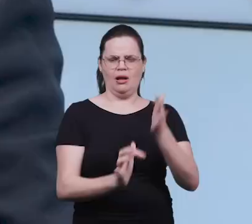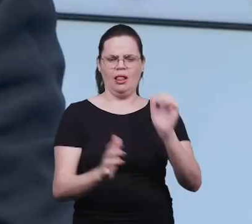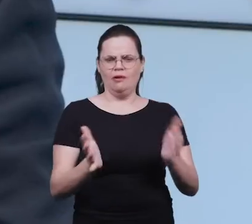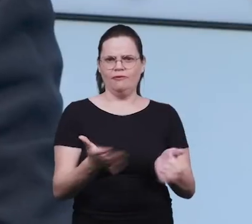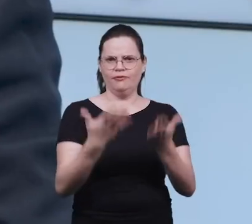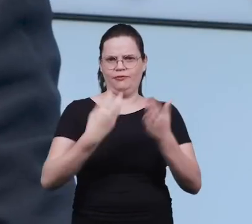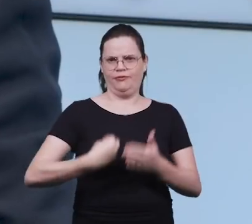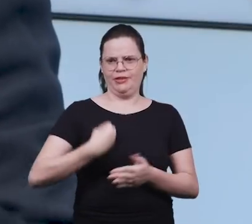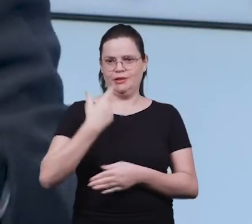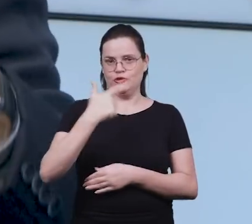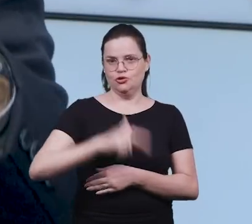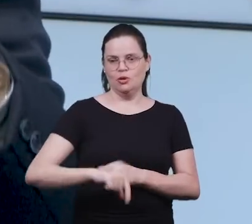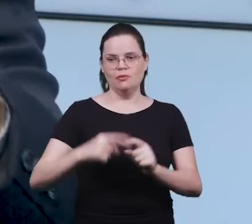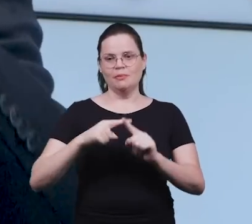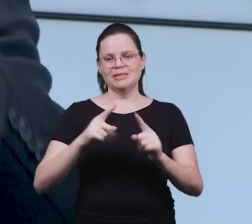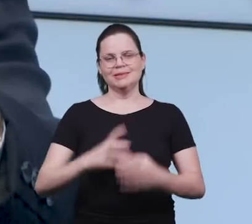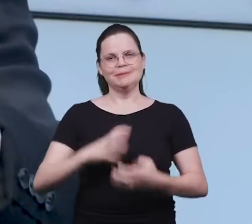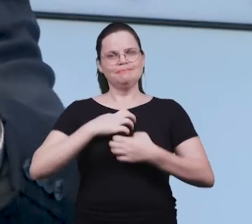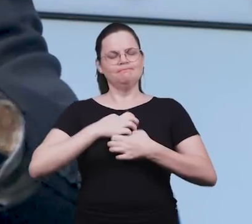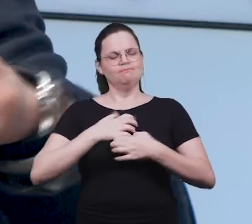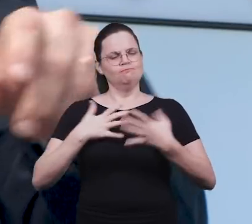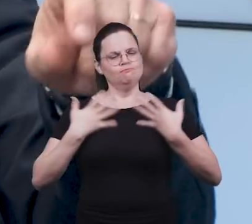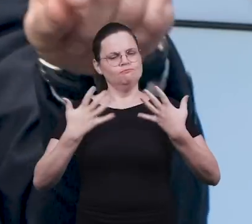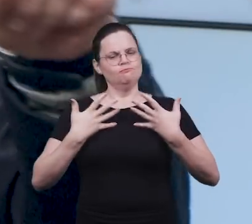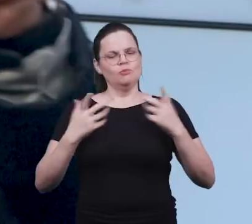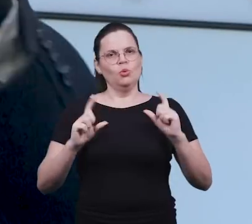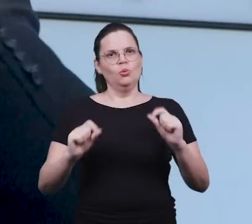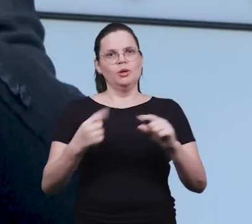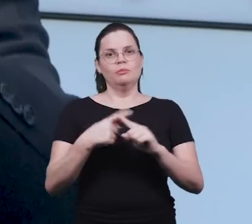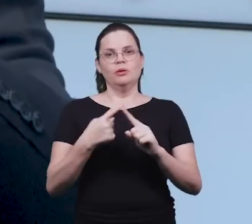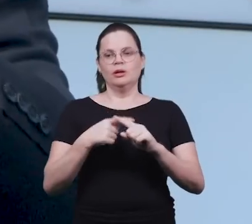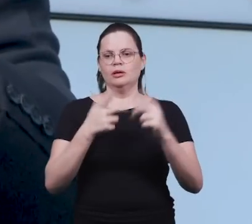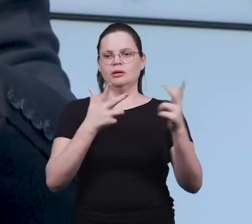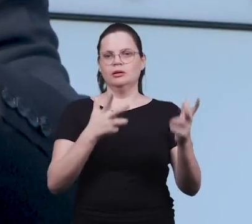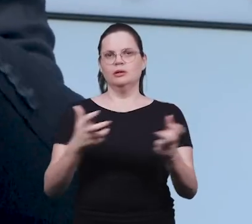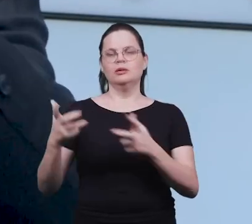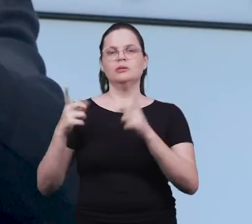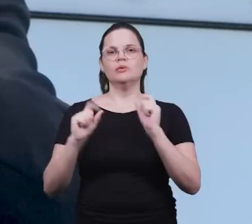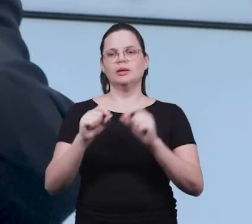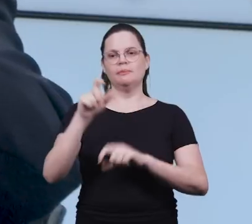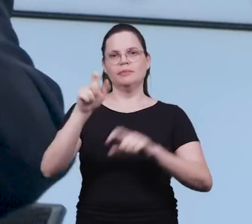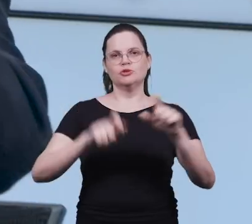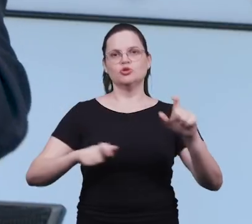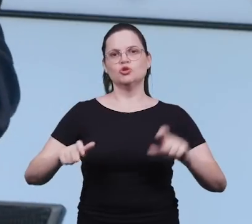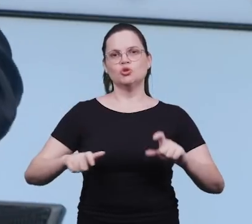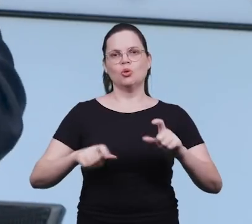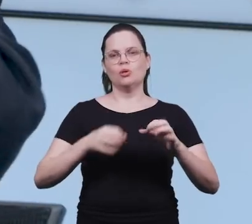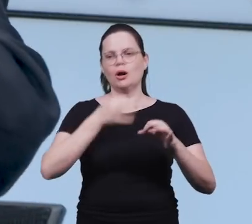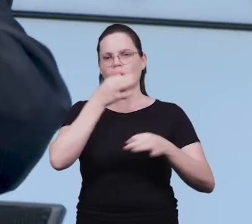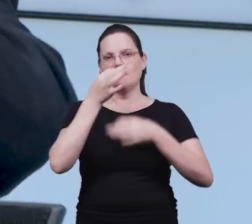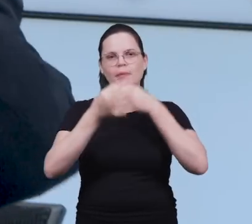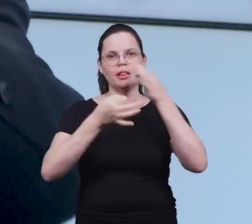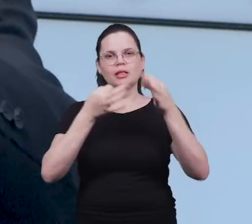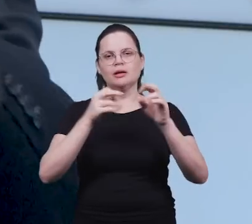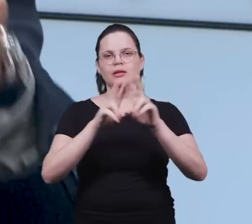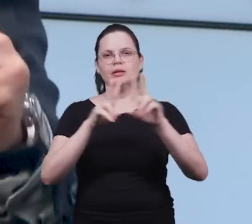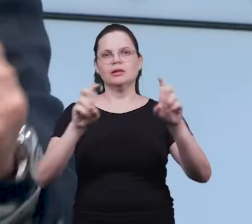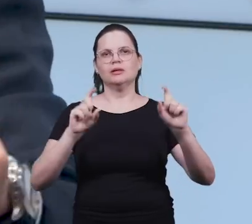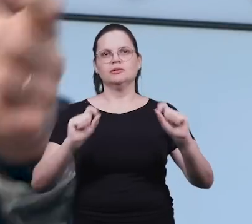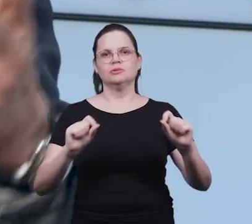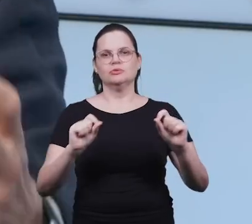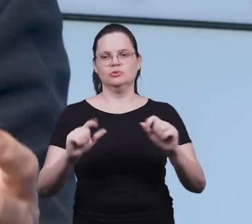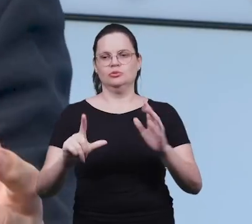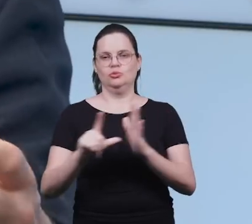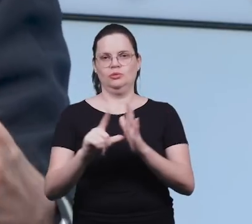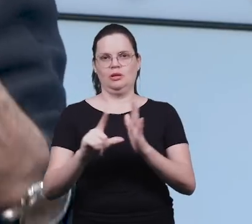motivou muito ele é que quando ele ouviu um comentário a respeito de Lutero comentando sobre